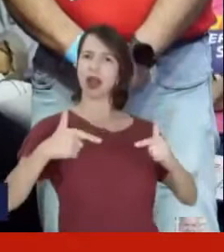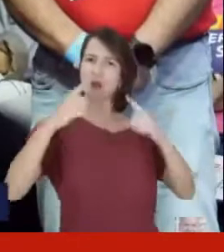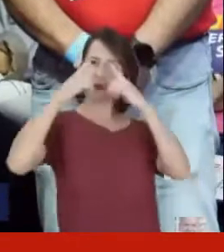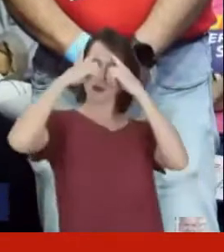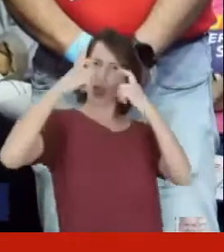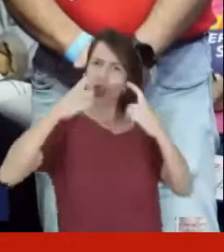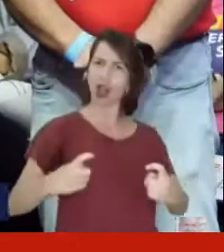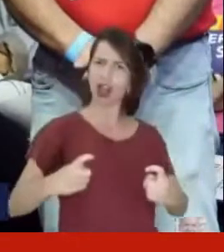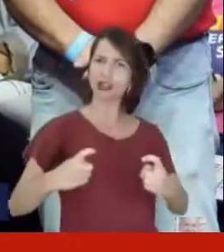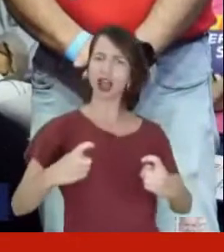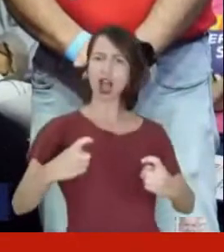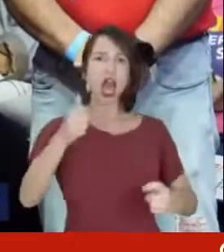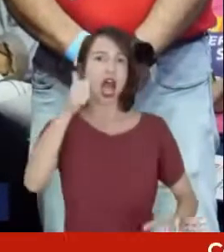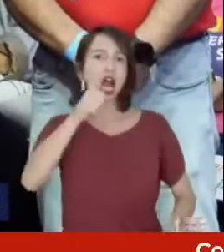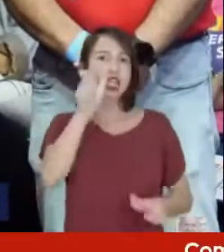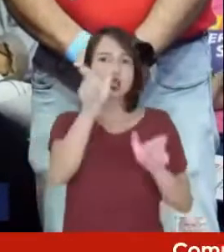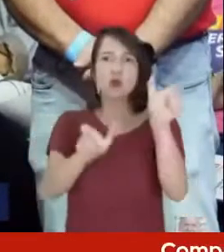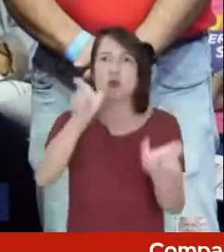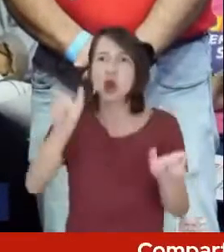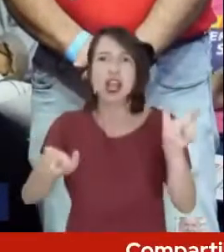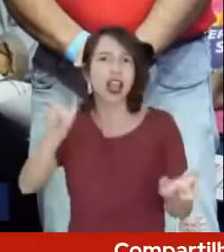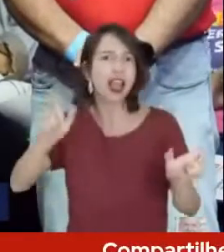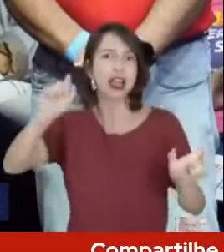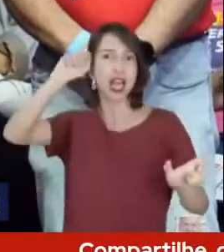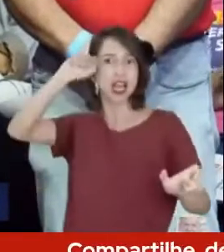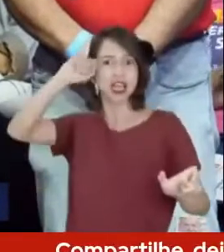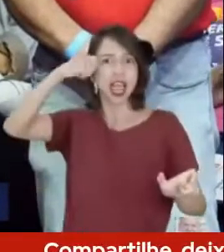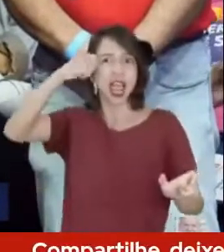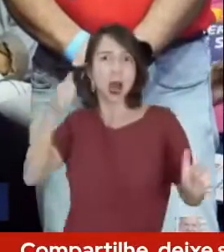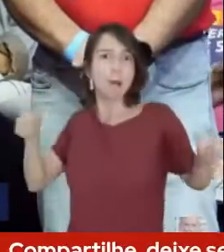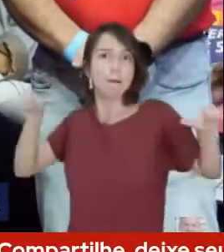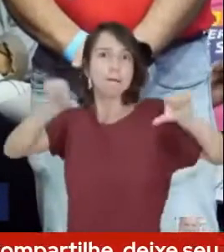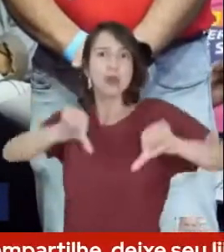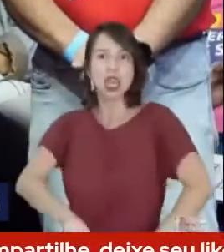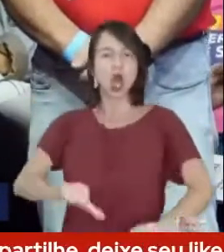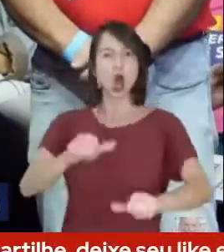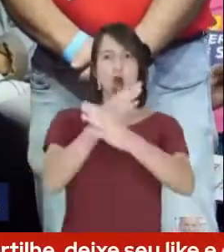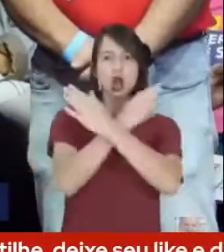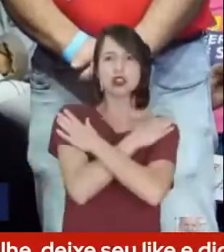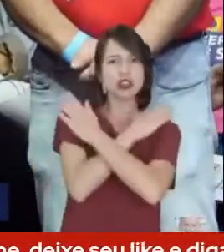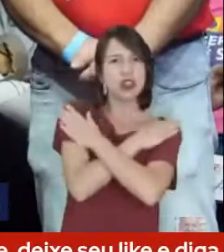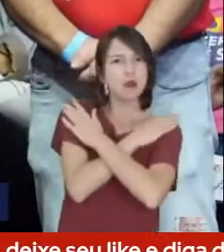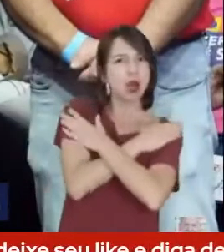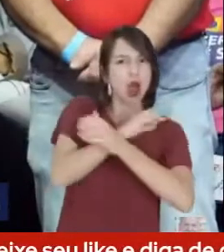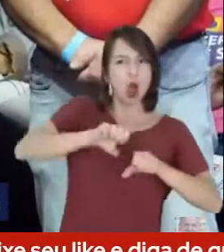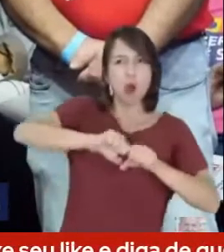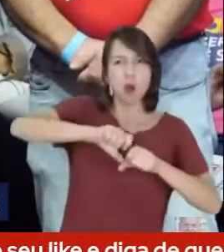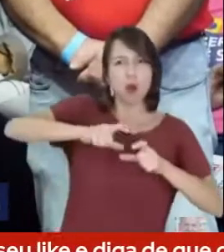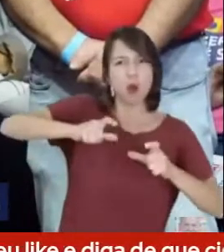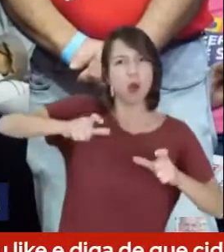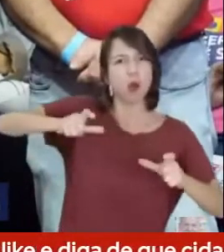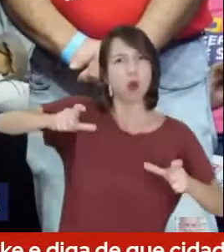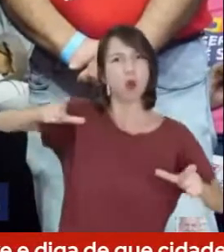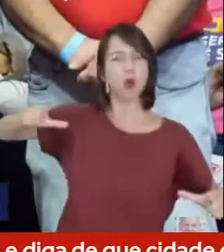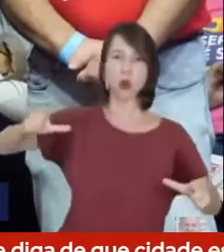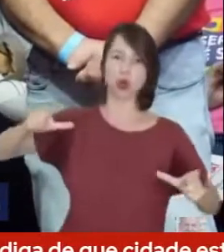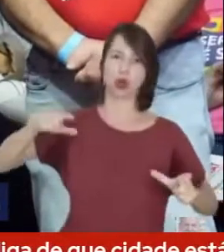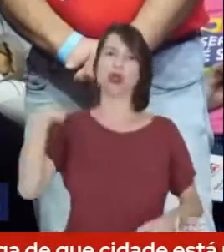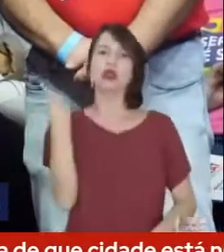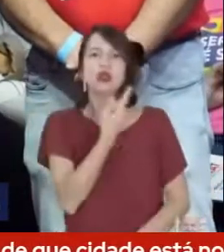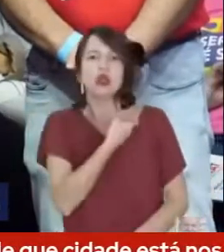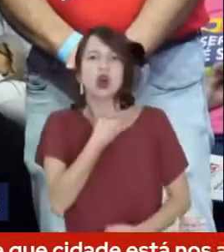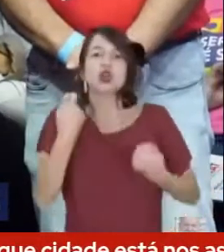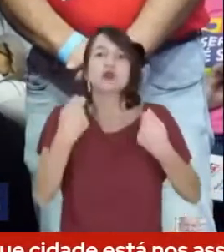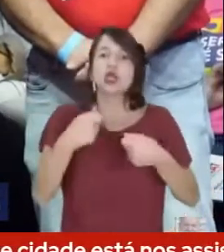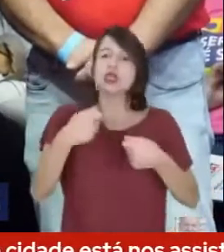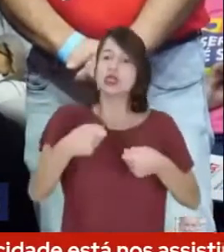mulheres negras é ainda maior do que as mulheres brancas. Então, nós precisamos de um governo que olhe para o povo do jeito que ele